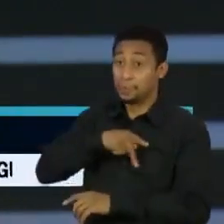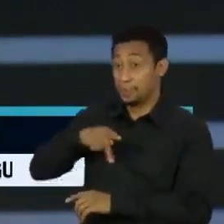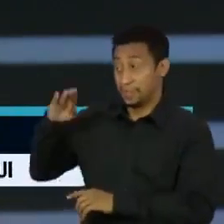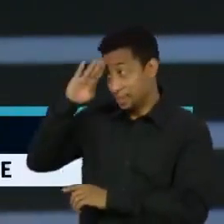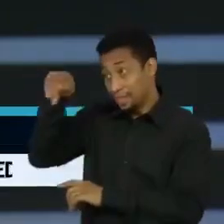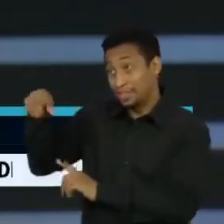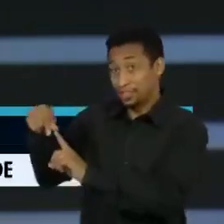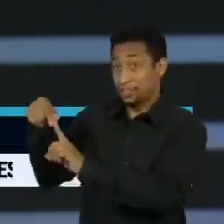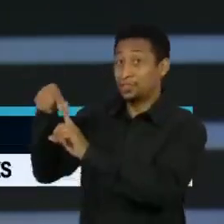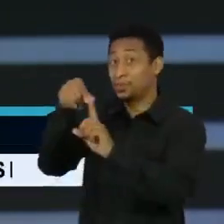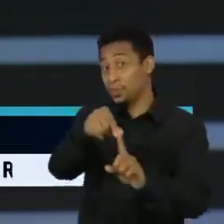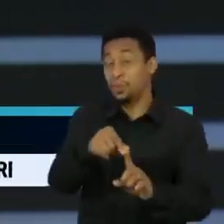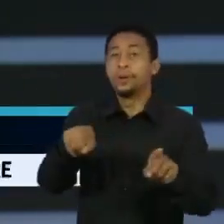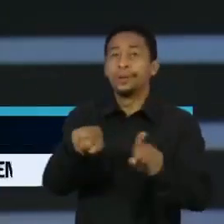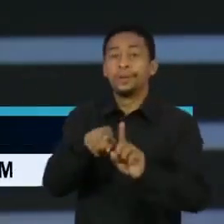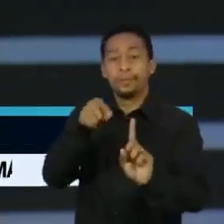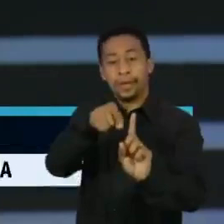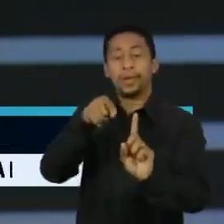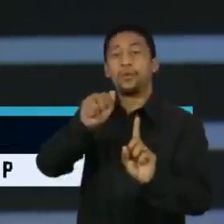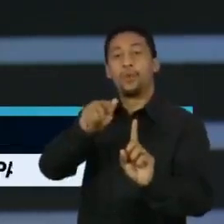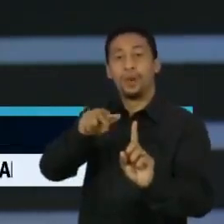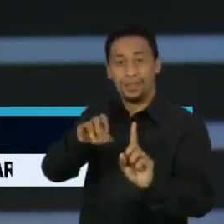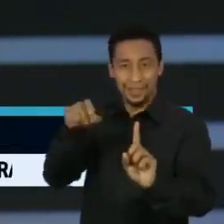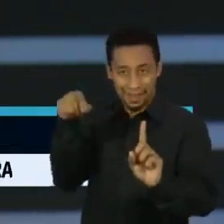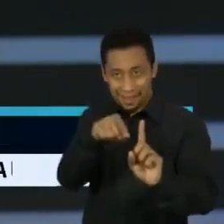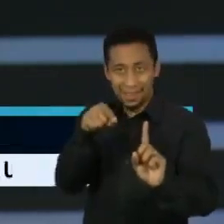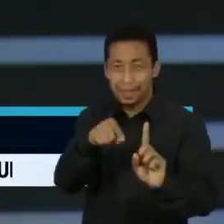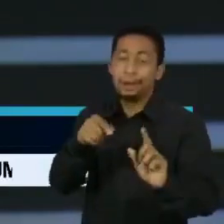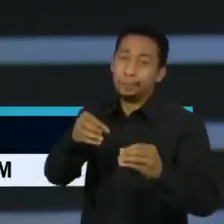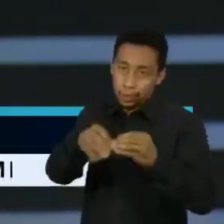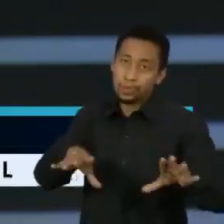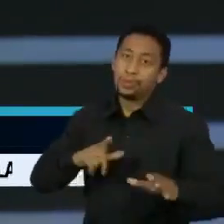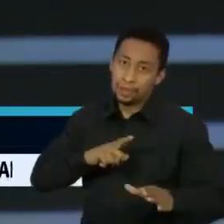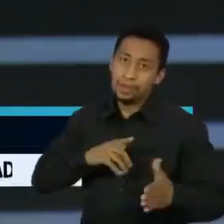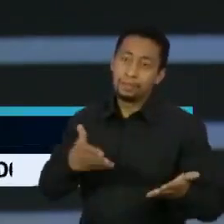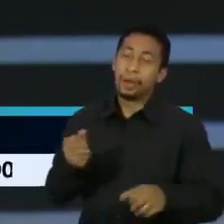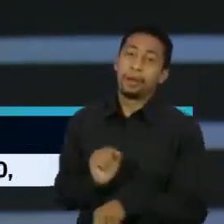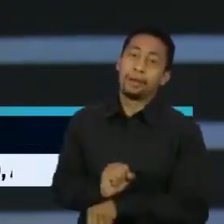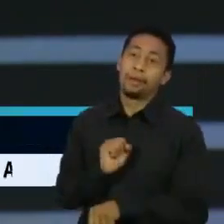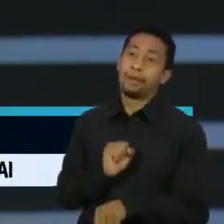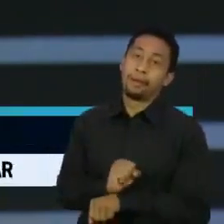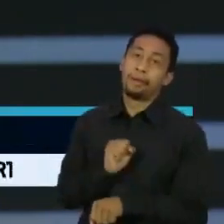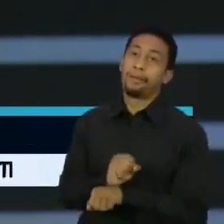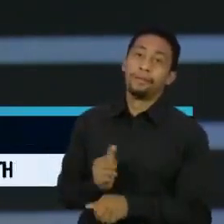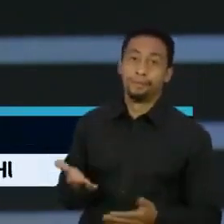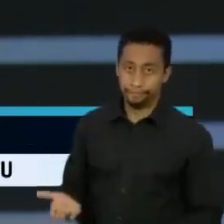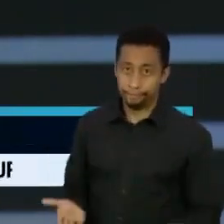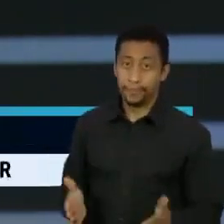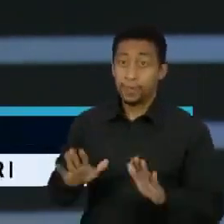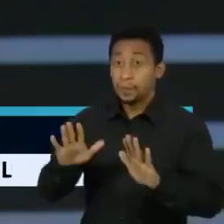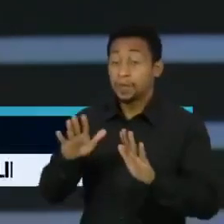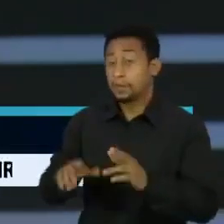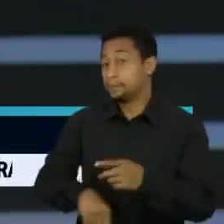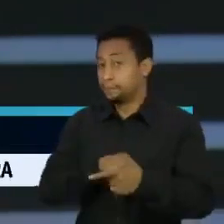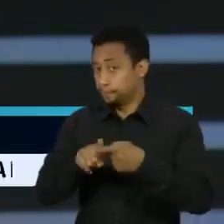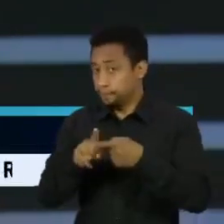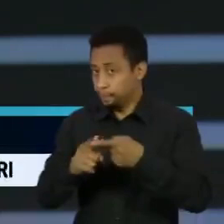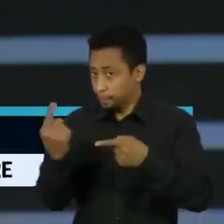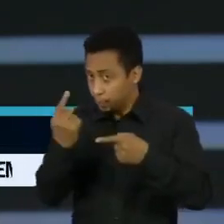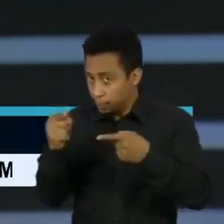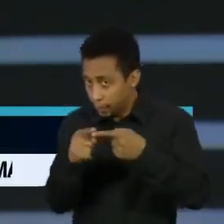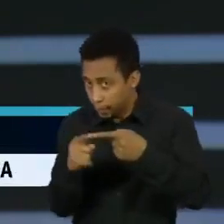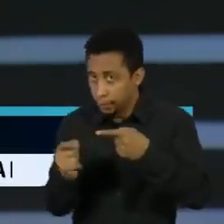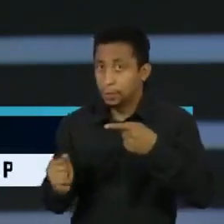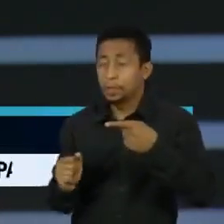república segundo um dos gastos foi indicado o André Mendonça agora questão que se coloca é que é primeira coisa já